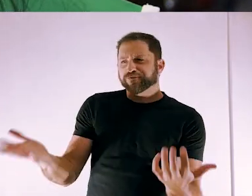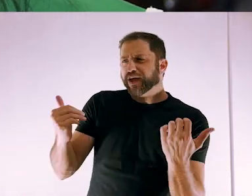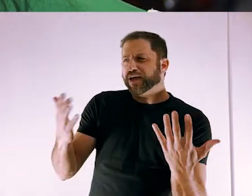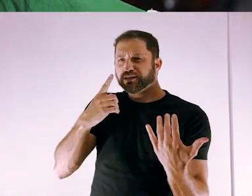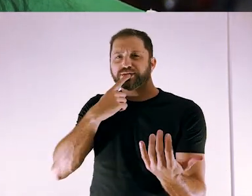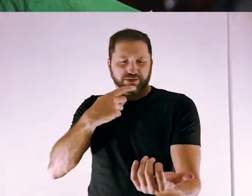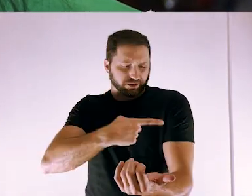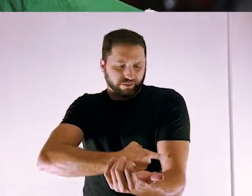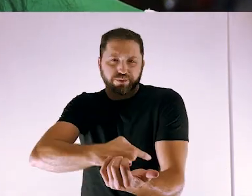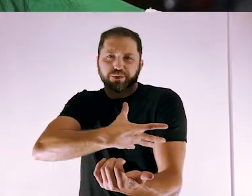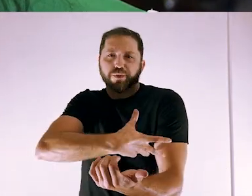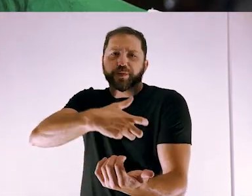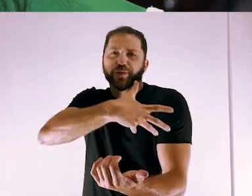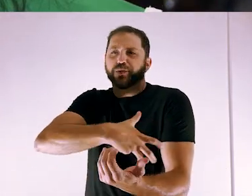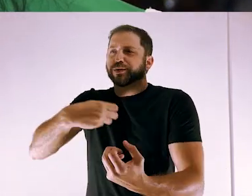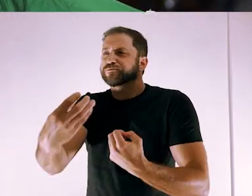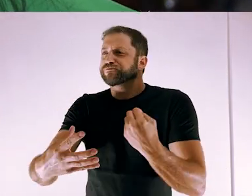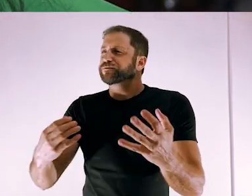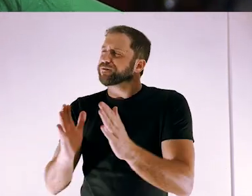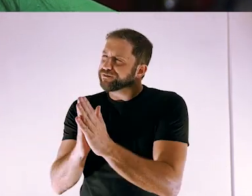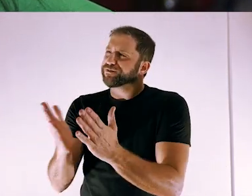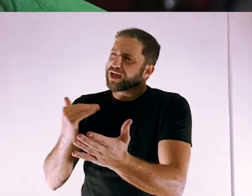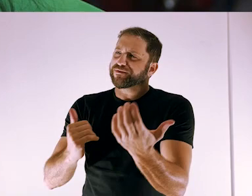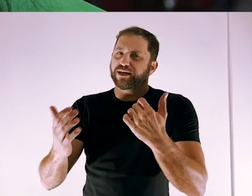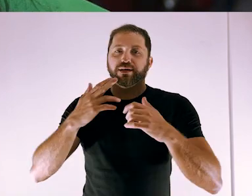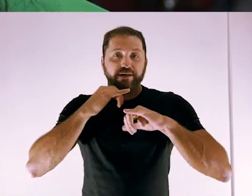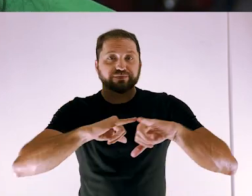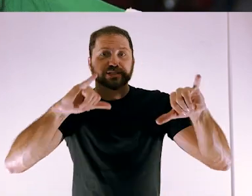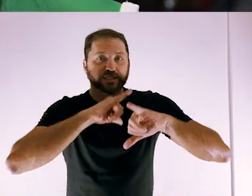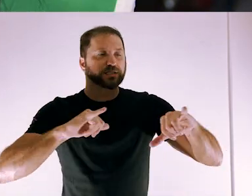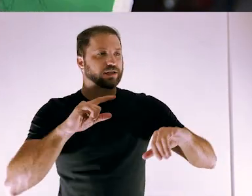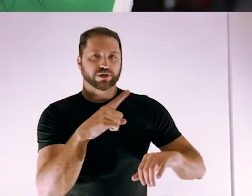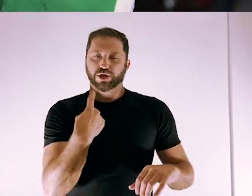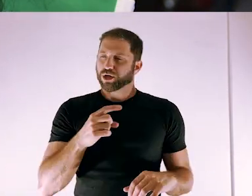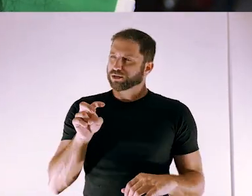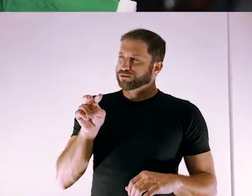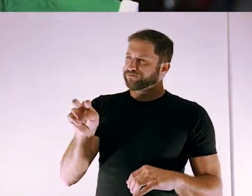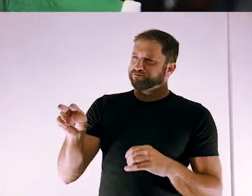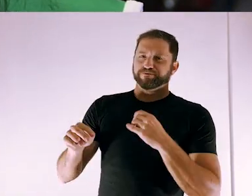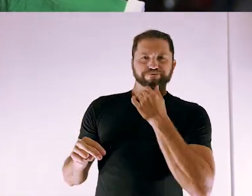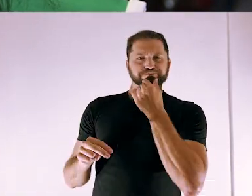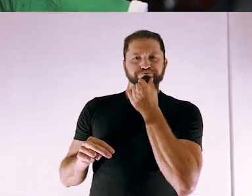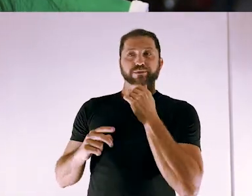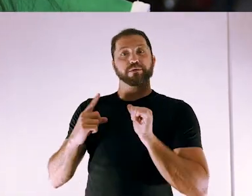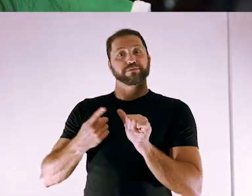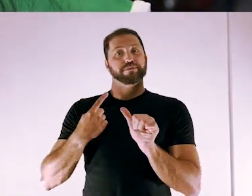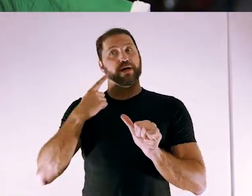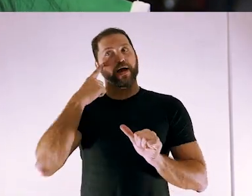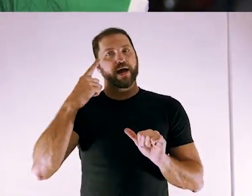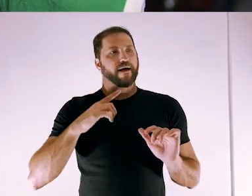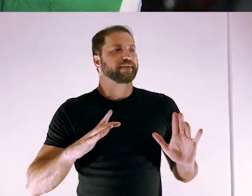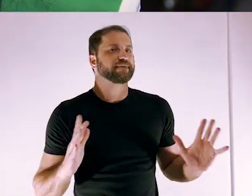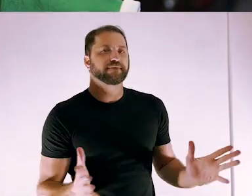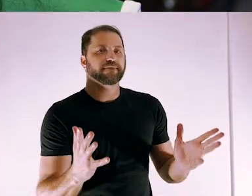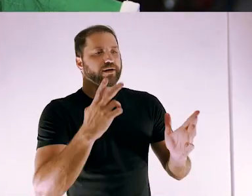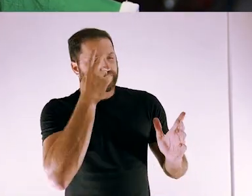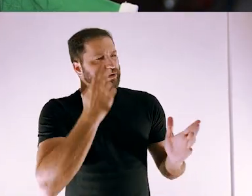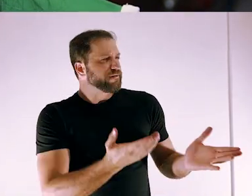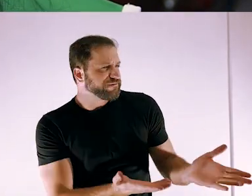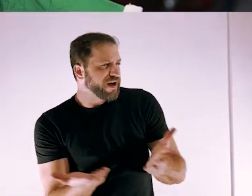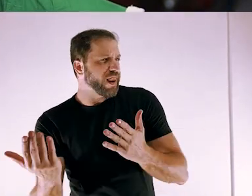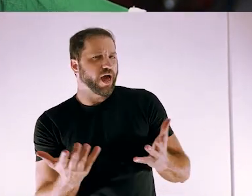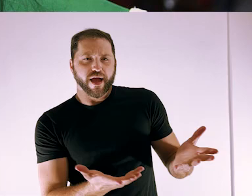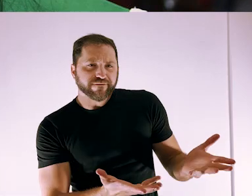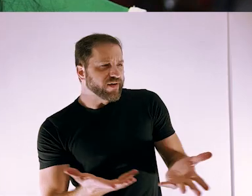estavam convocando as pessoas para estarem indo até os bancos de sangue doarem. Então, primeiro, nós tivemos uma ideia de incentivar as